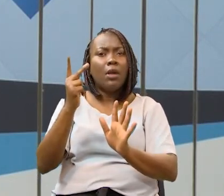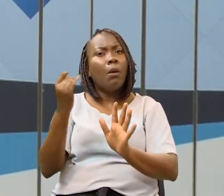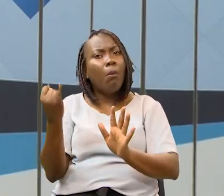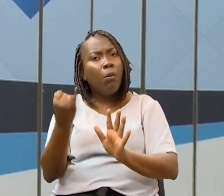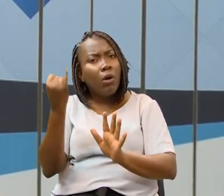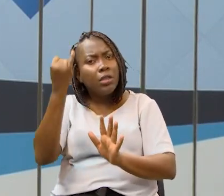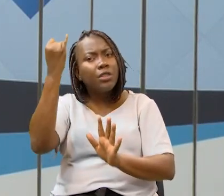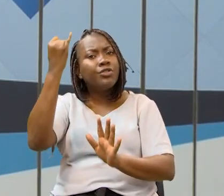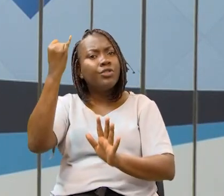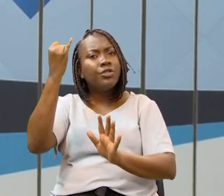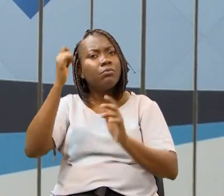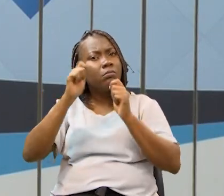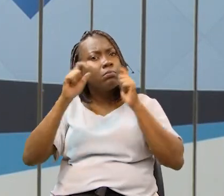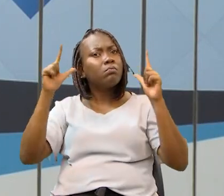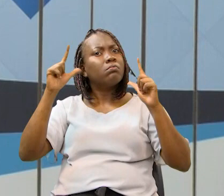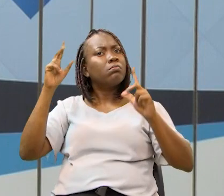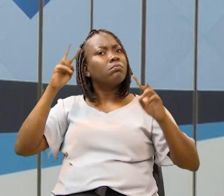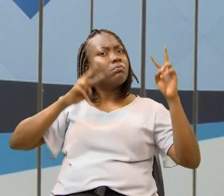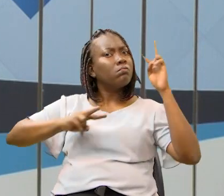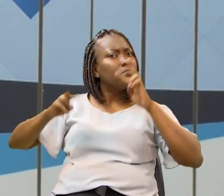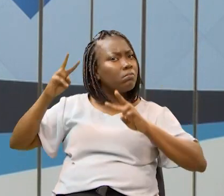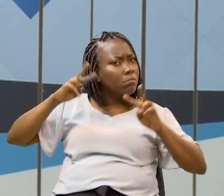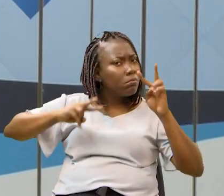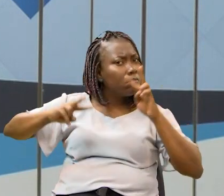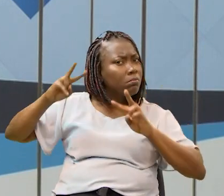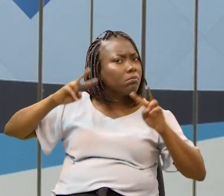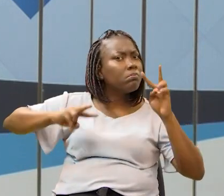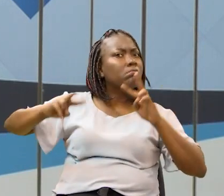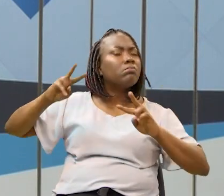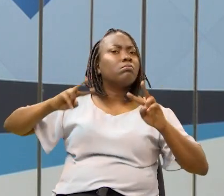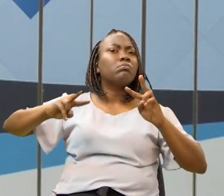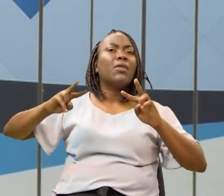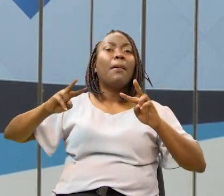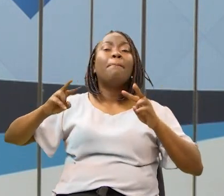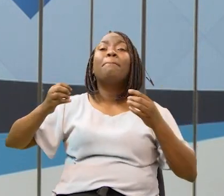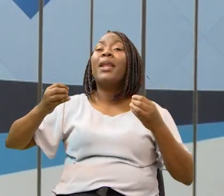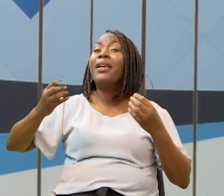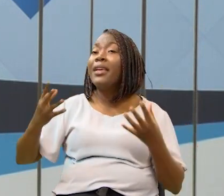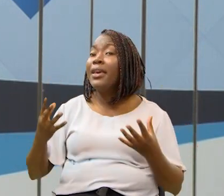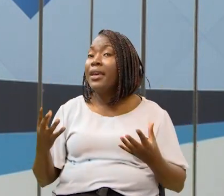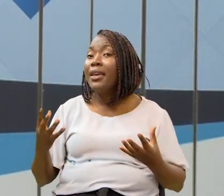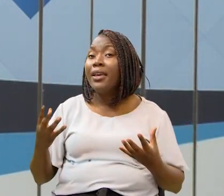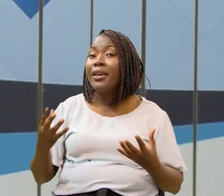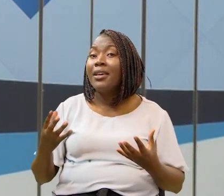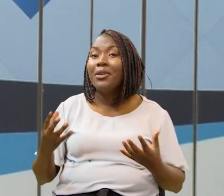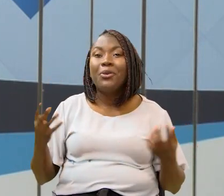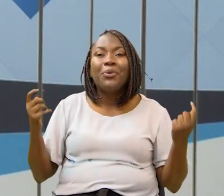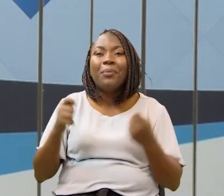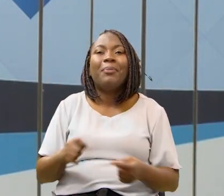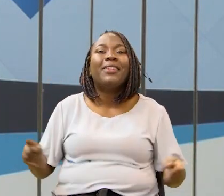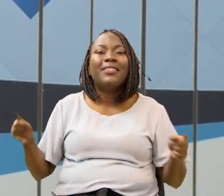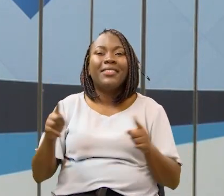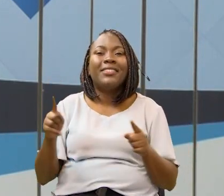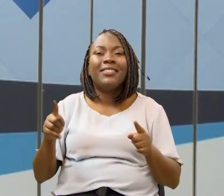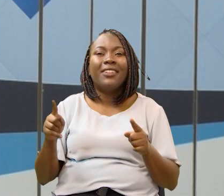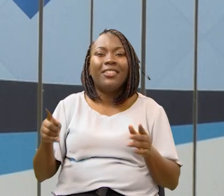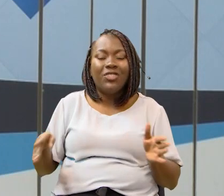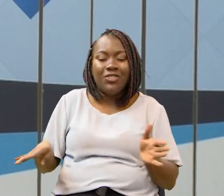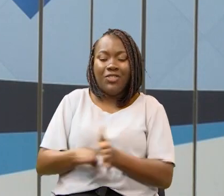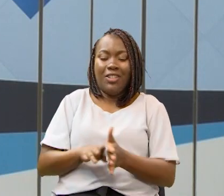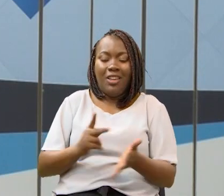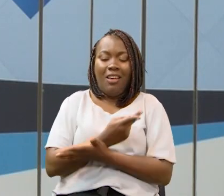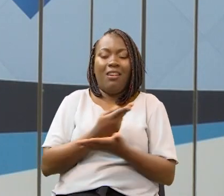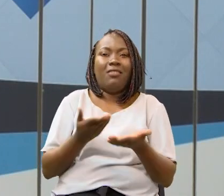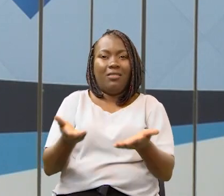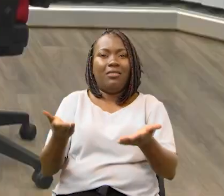Então, é importante estarmos atentos, né? Atentas, para que não precisamos aí chegar vias